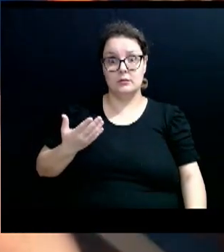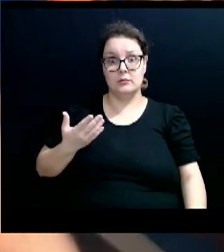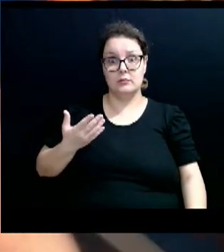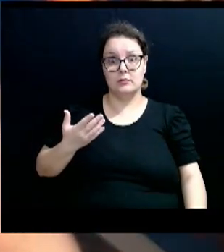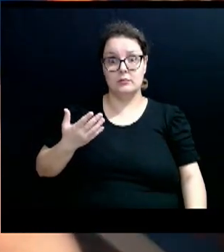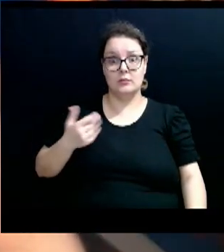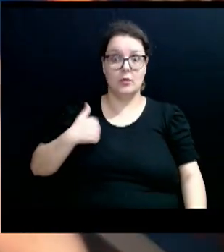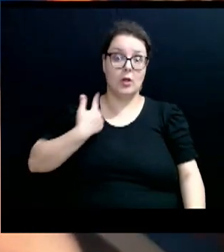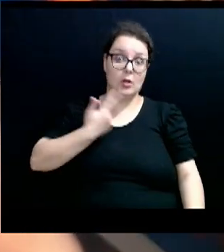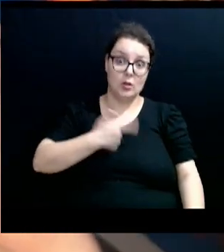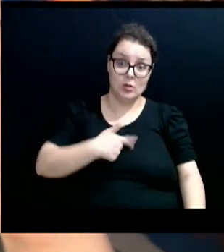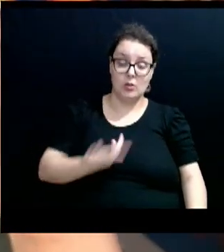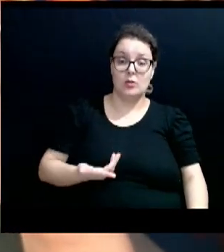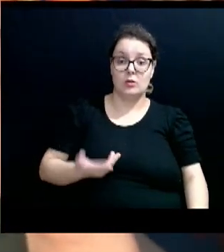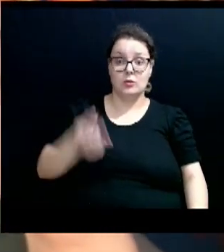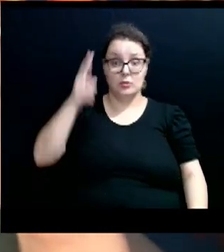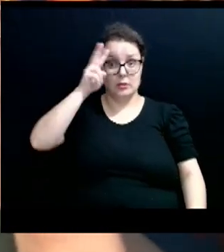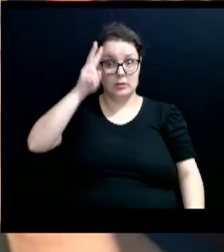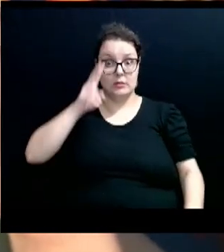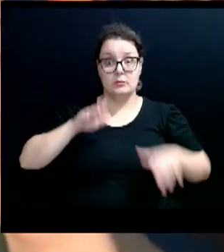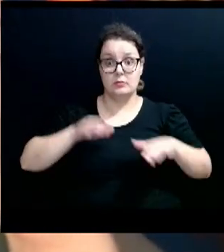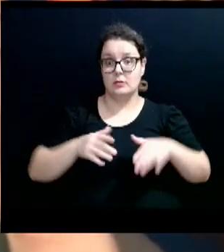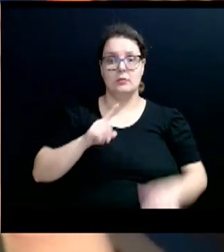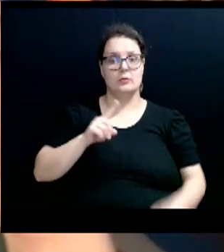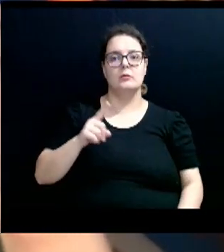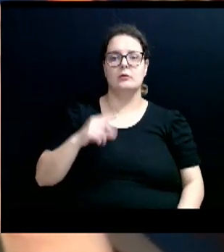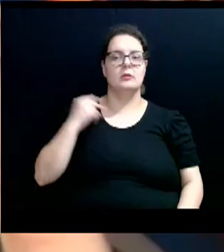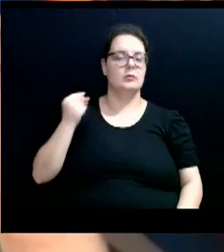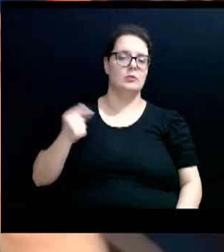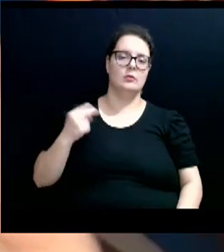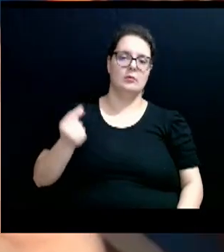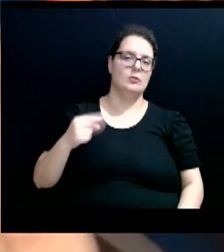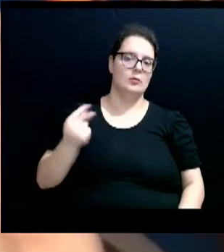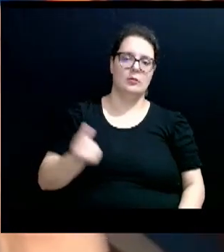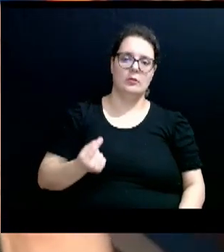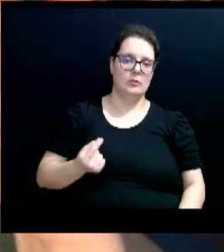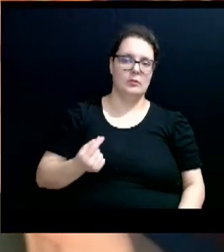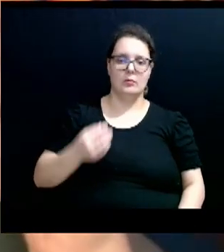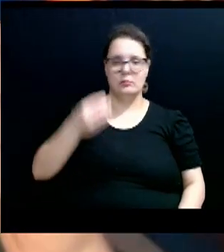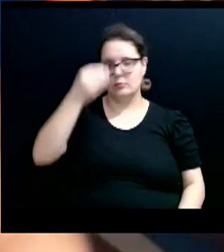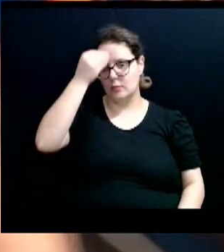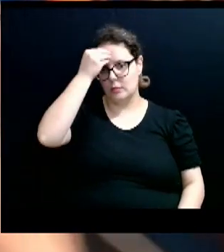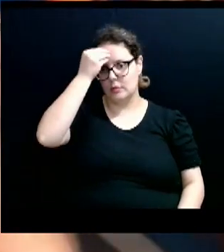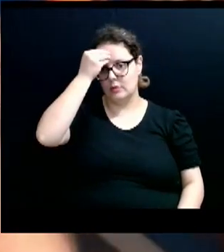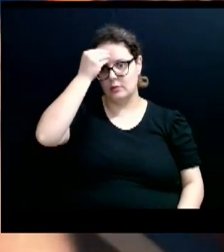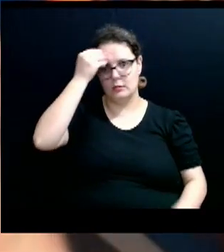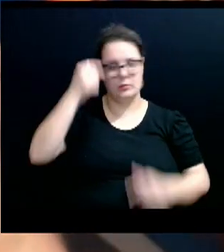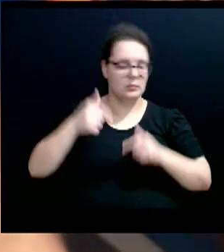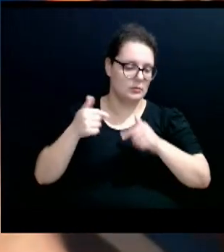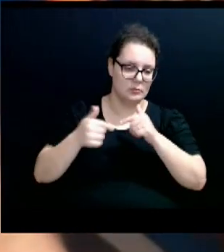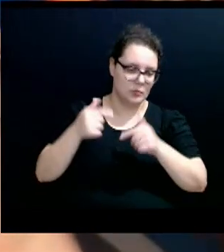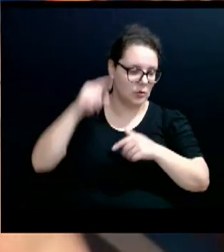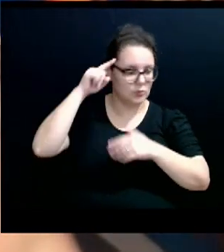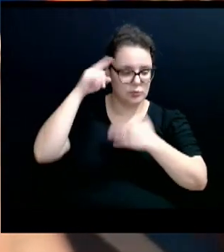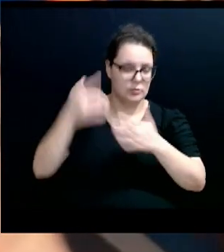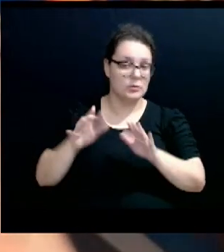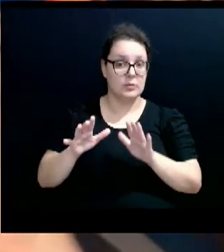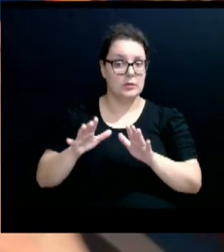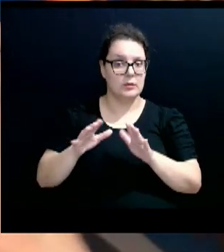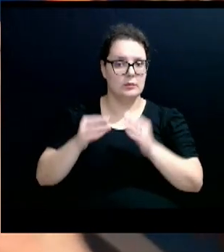nossas lembranças, elas não ficam o tempo todo no nosso drive ali, operacional, no dia a dia, mas